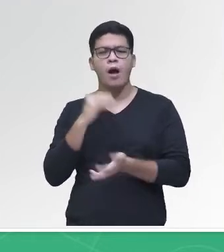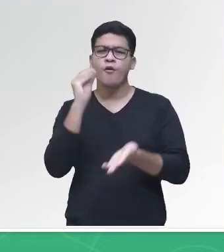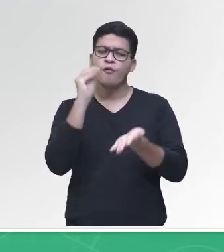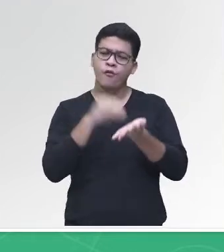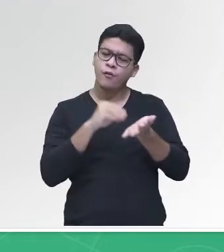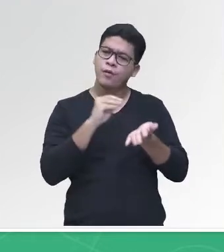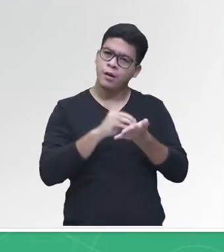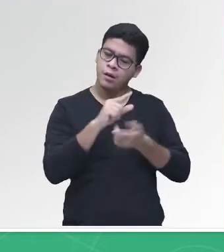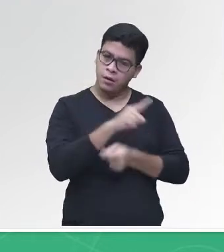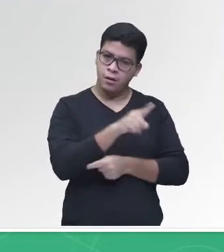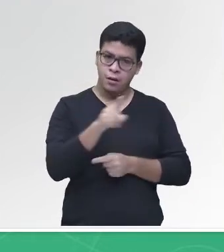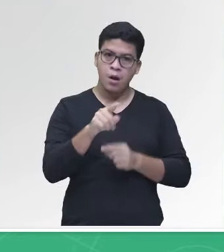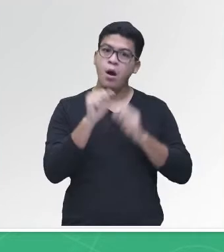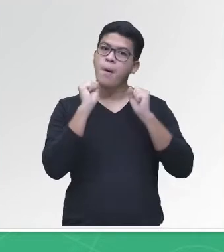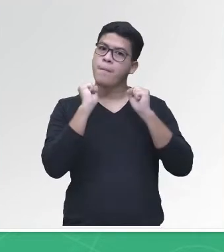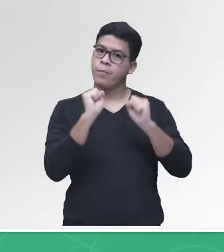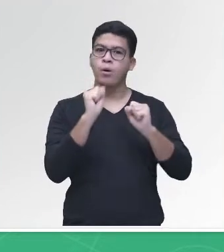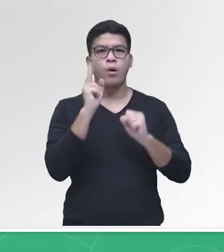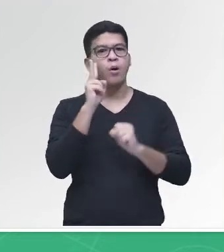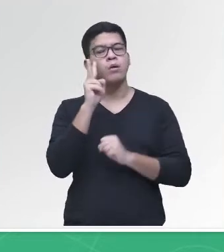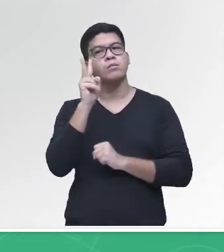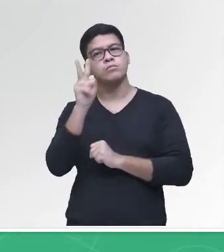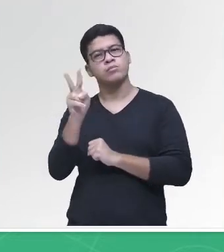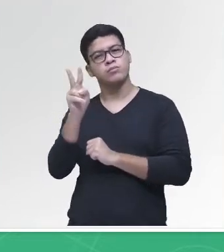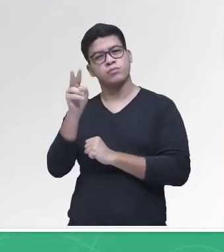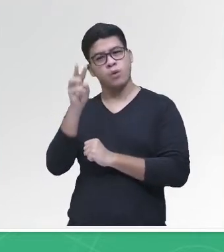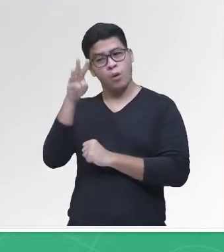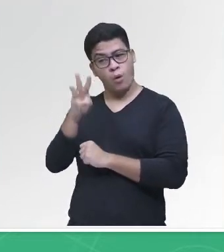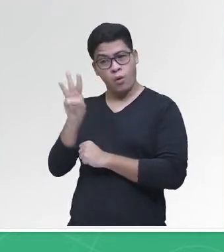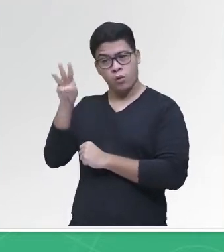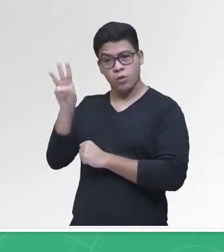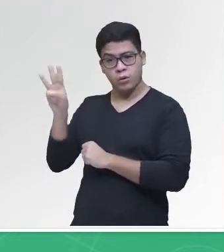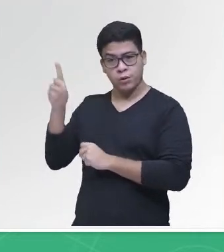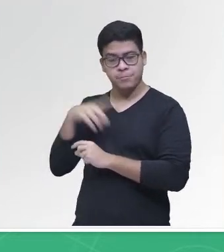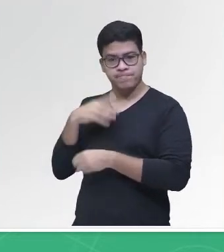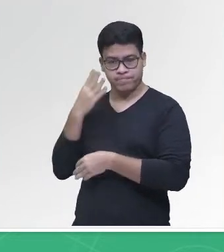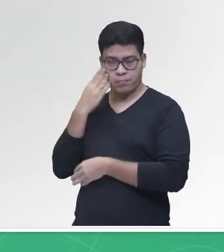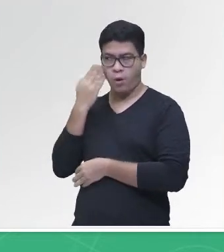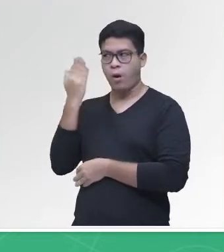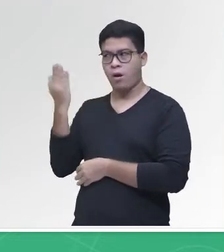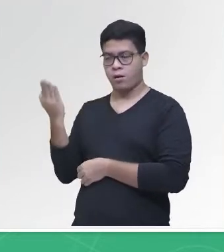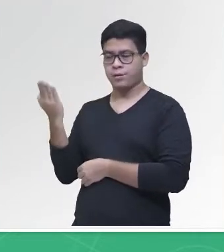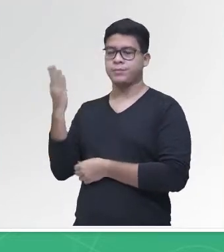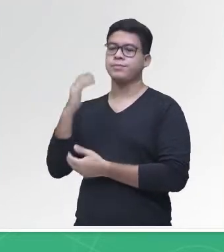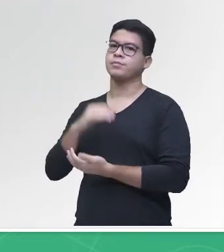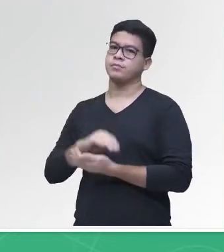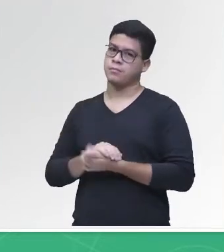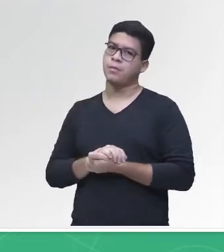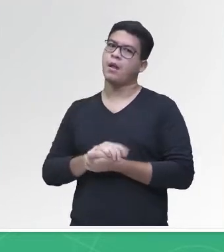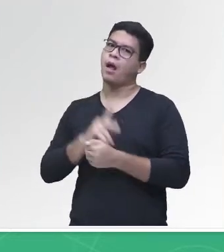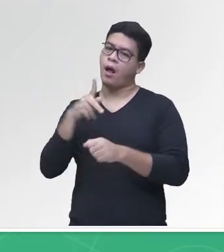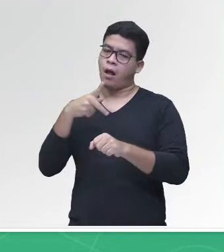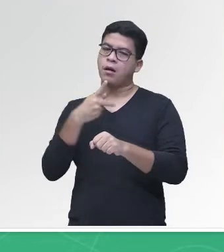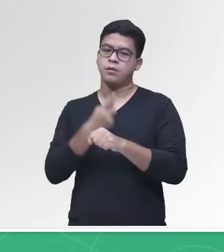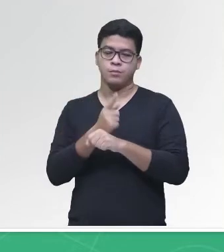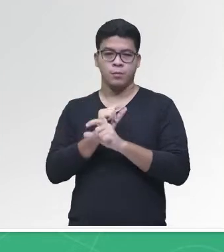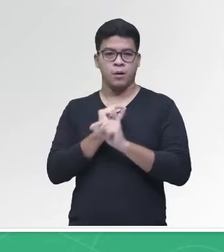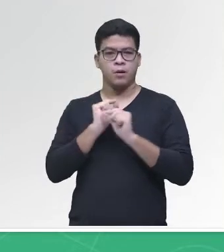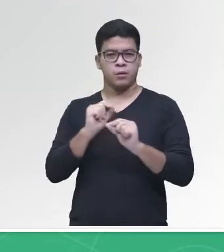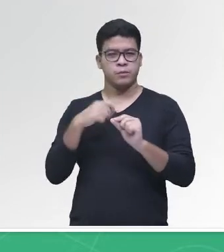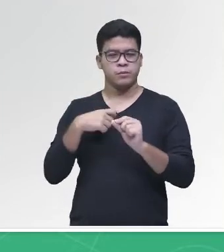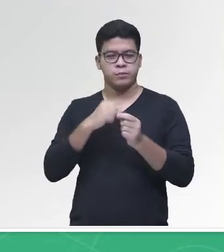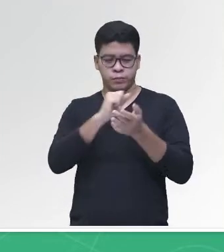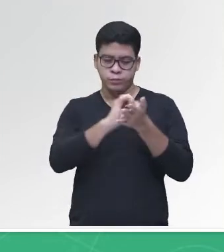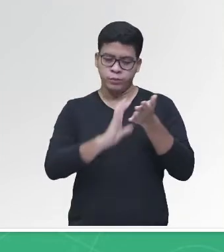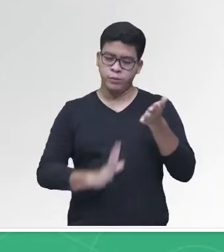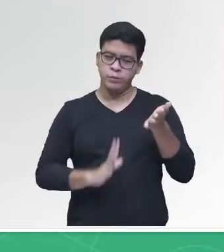aula poderá ir nas nossas plataformas digitais, dar uma olhada lá e ver como é o exercício,